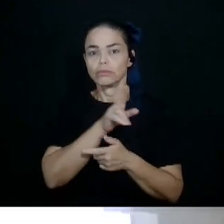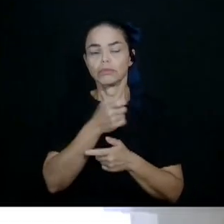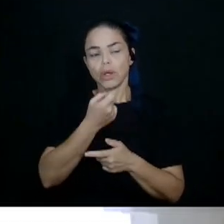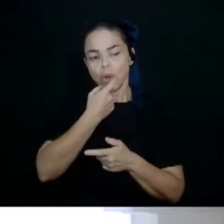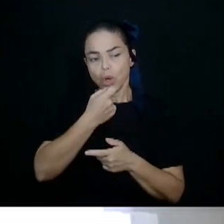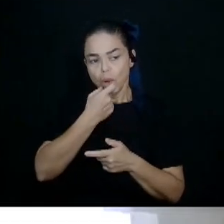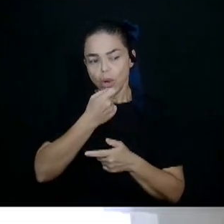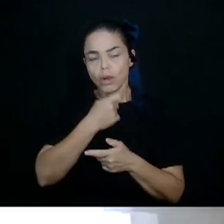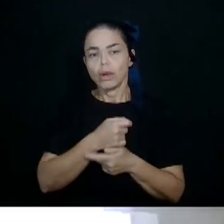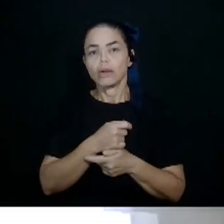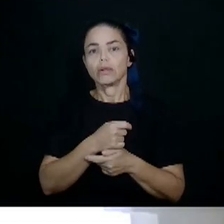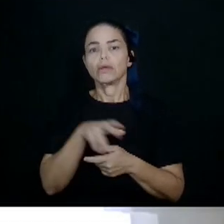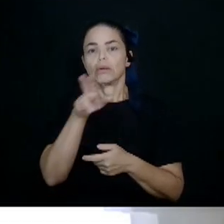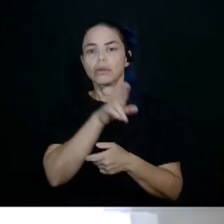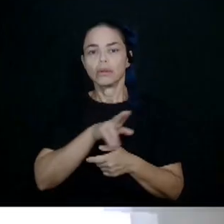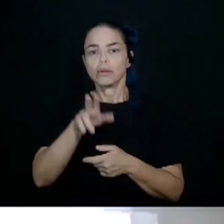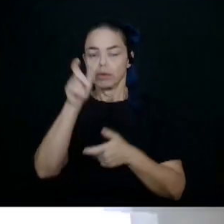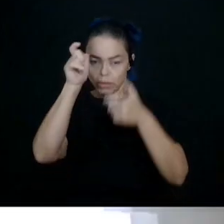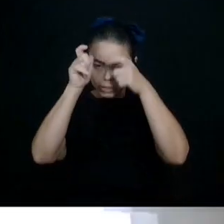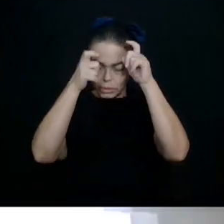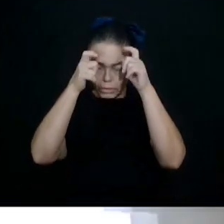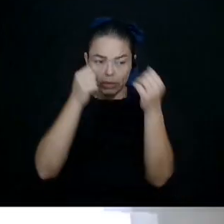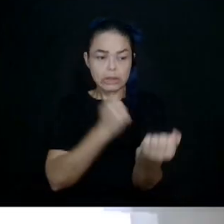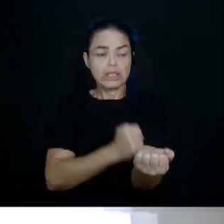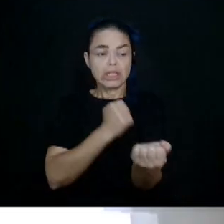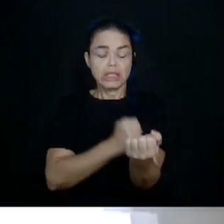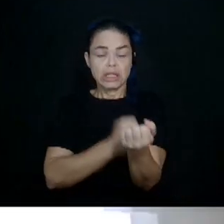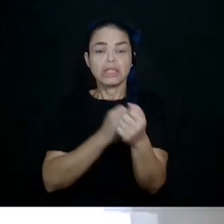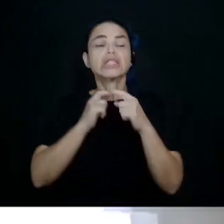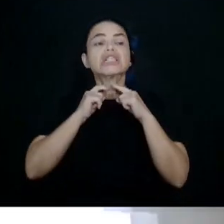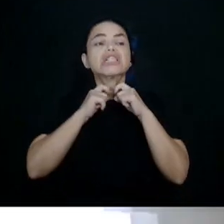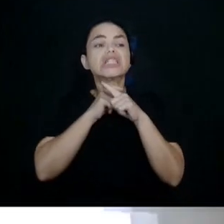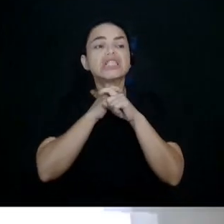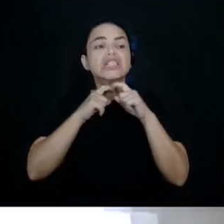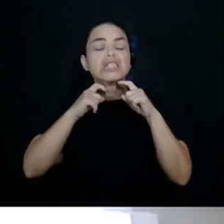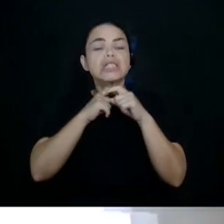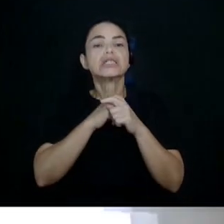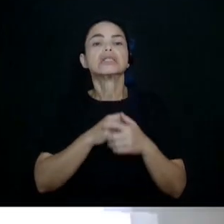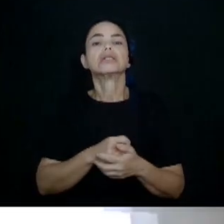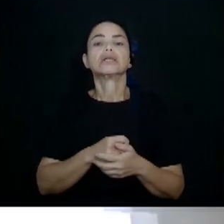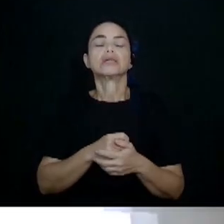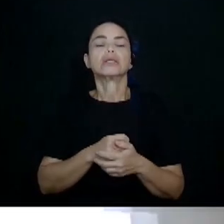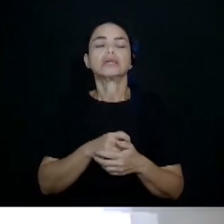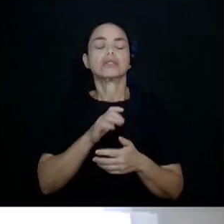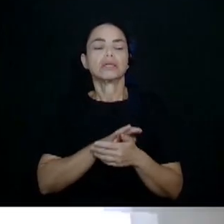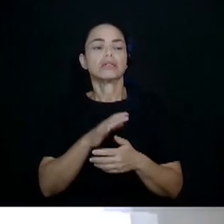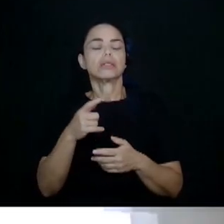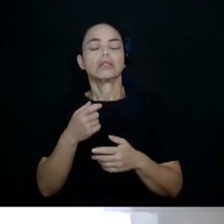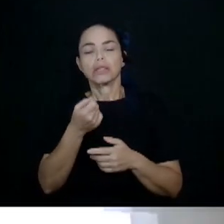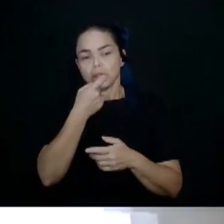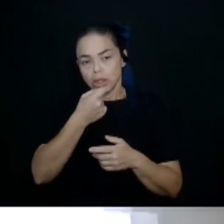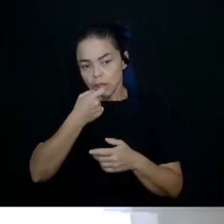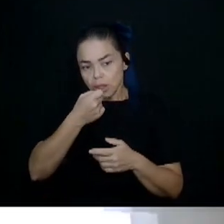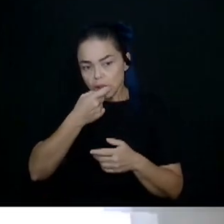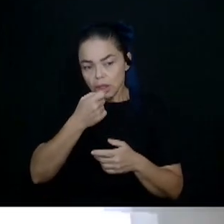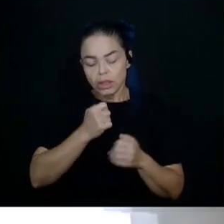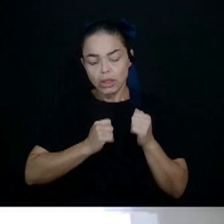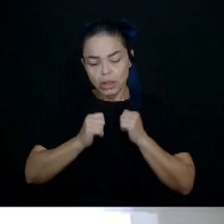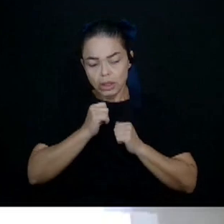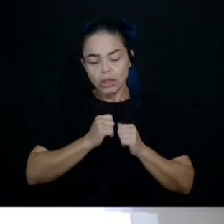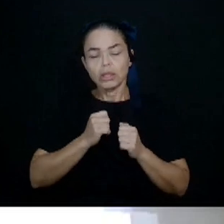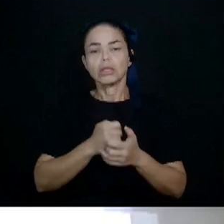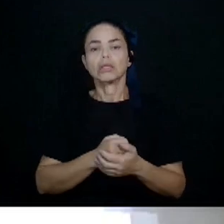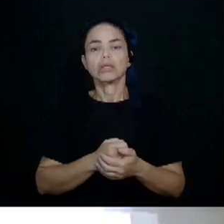são usadas para o transtorno obsessivo compulsivo, né, uma classe farmacológica de antidepressivos, pode trazer um